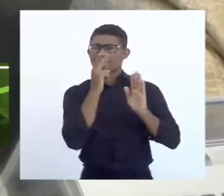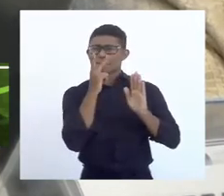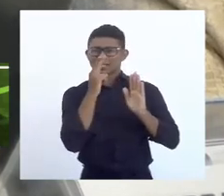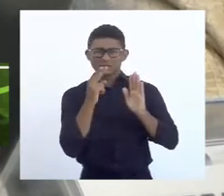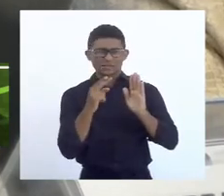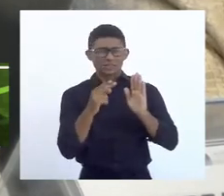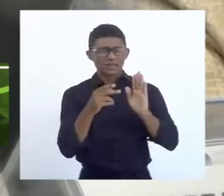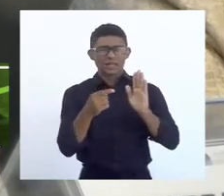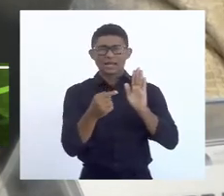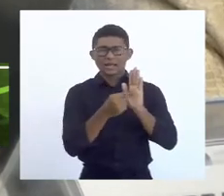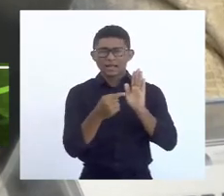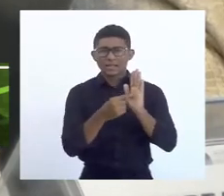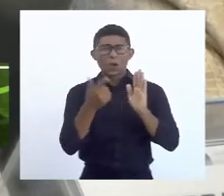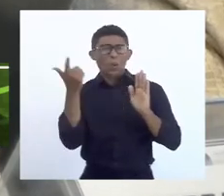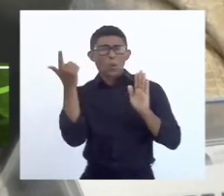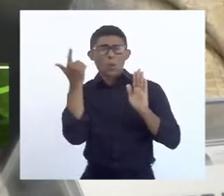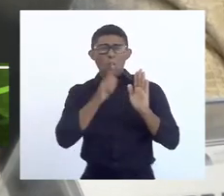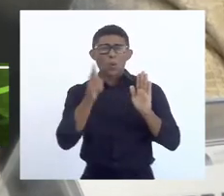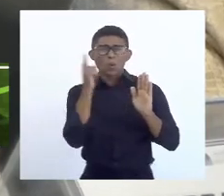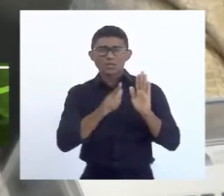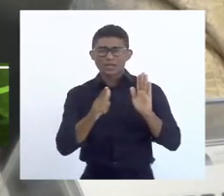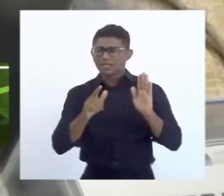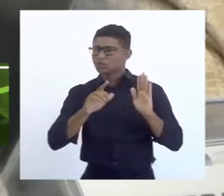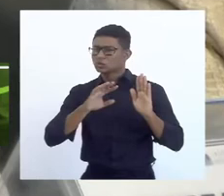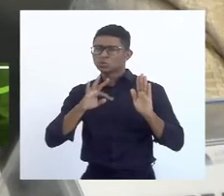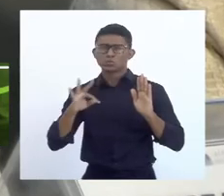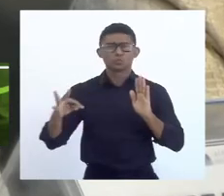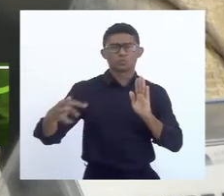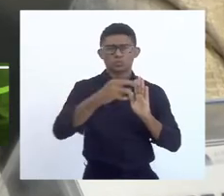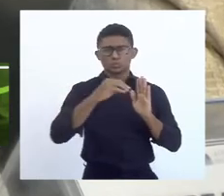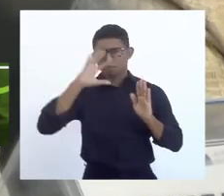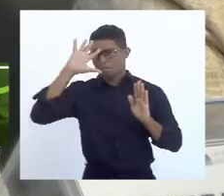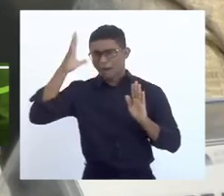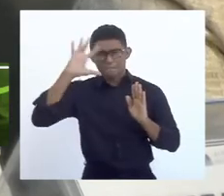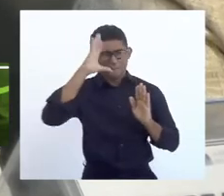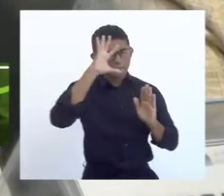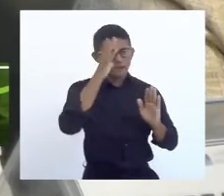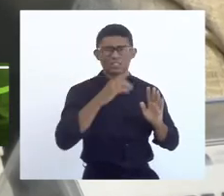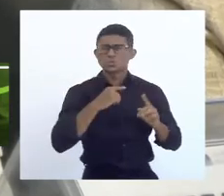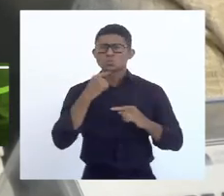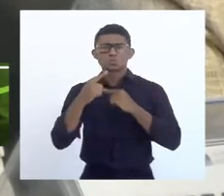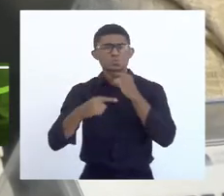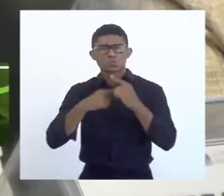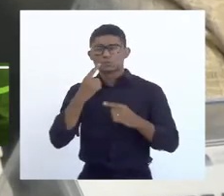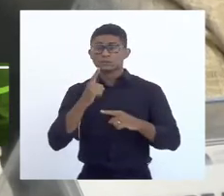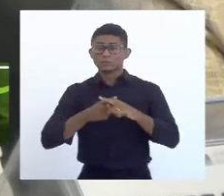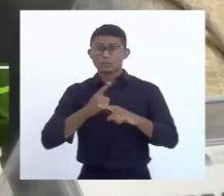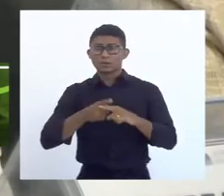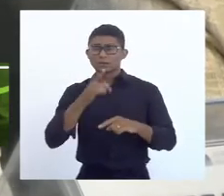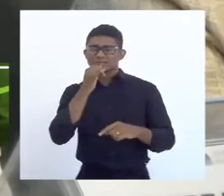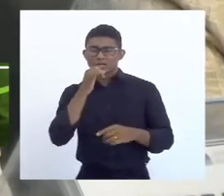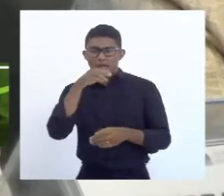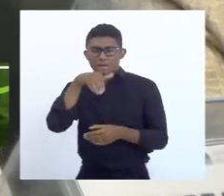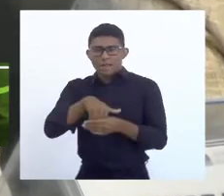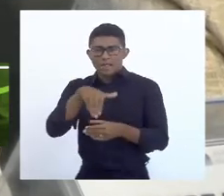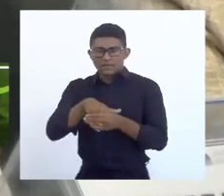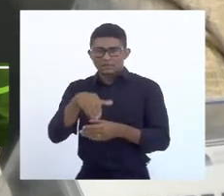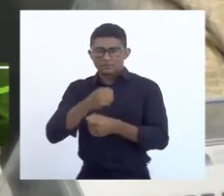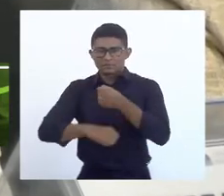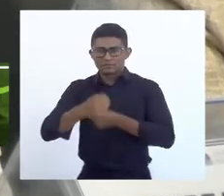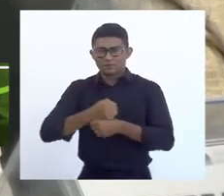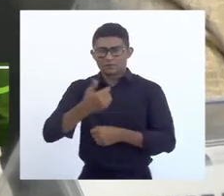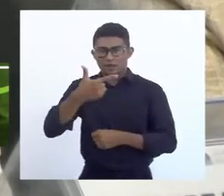conta de todo o complexo da violência política, dado que as eleições de 2020 foram